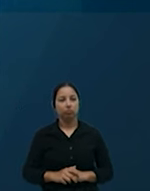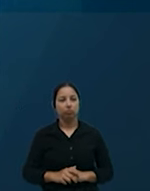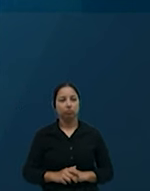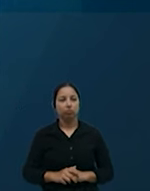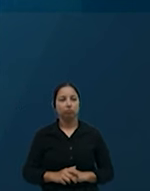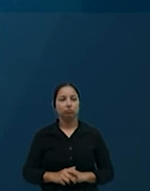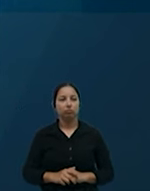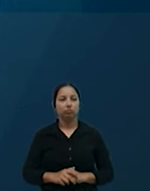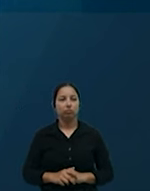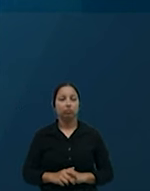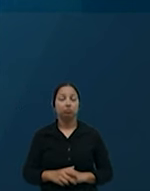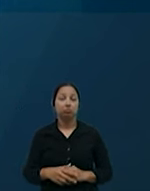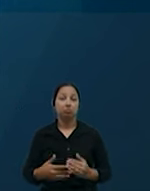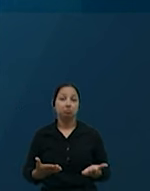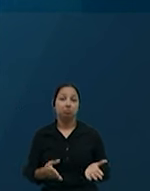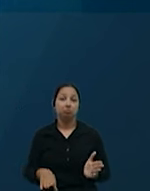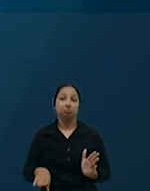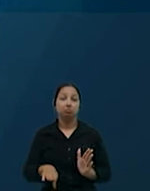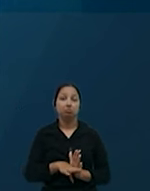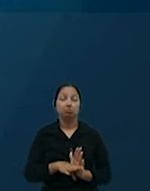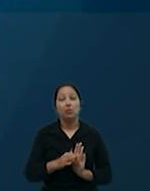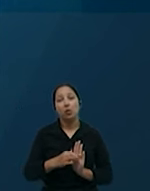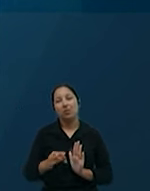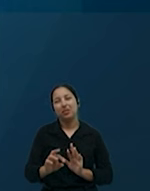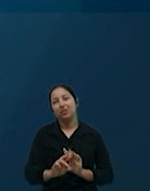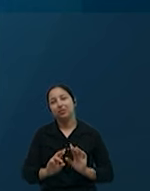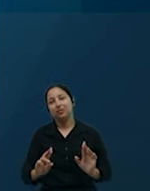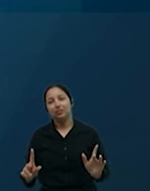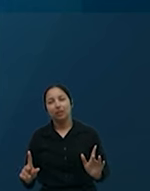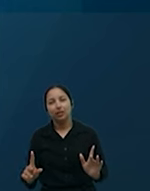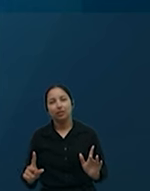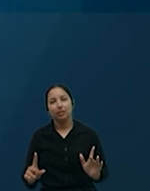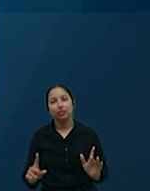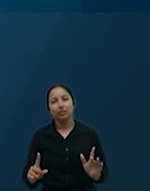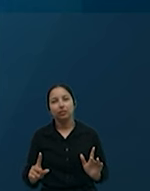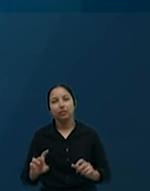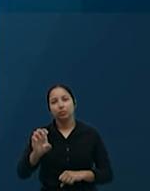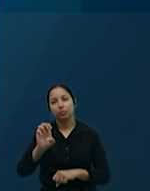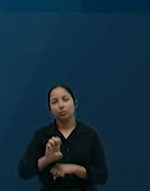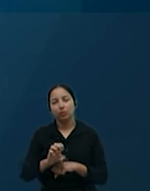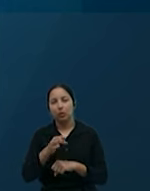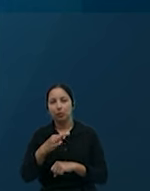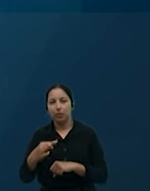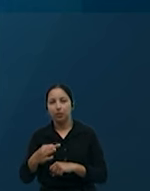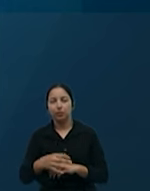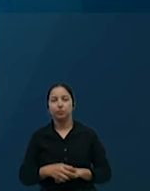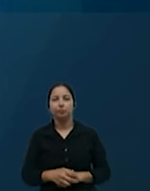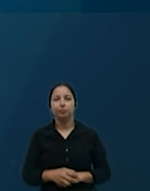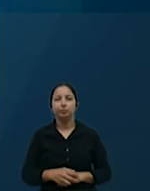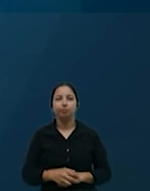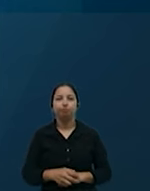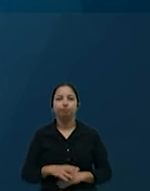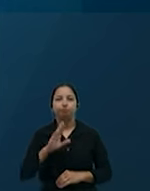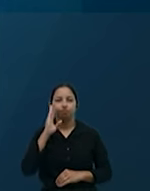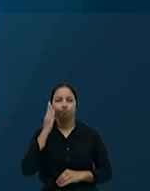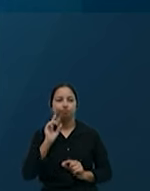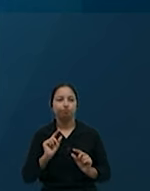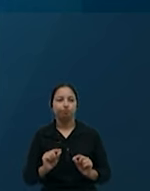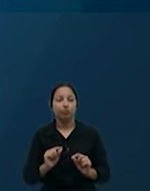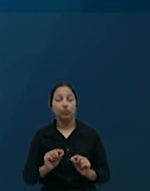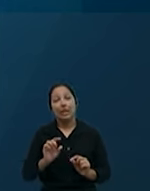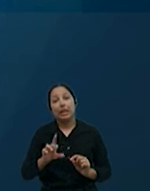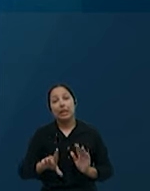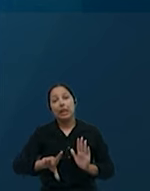chegaram a uma posição diversa do entendimento do Estado, né, compreendendo que, como a lei